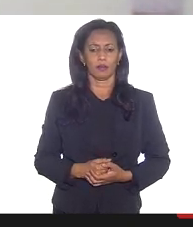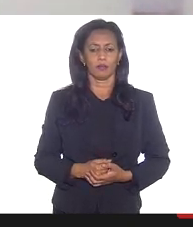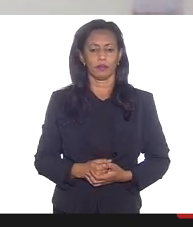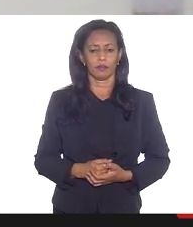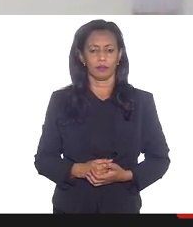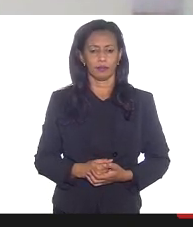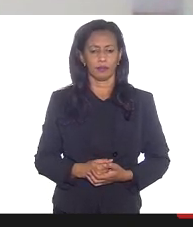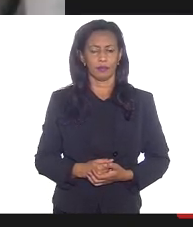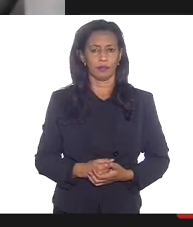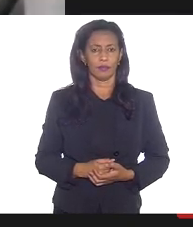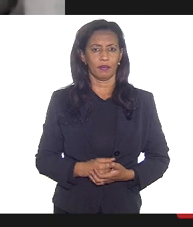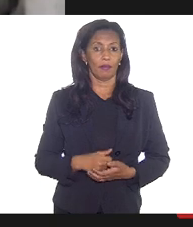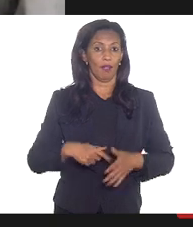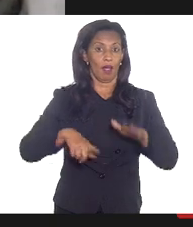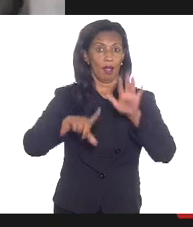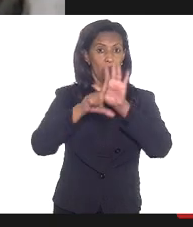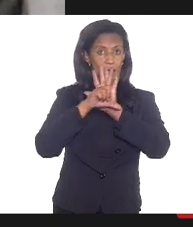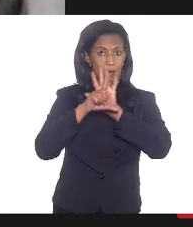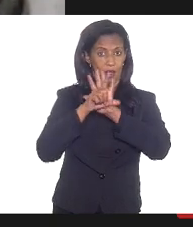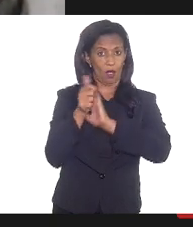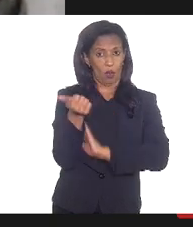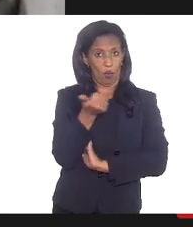Sim. A Lei